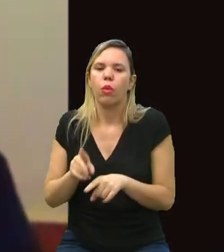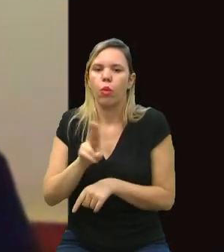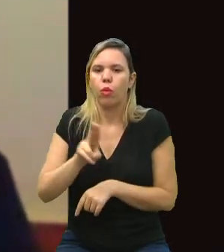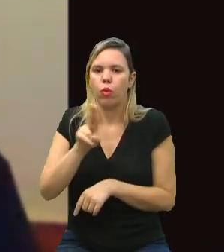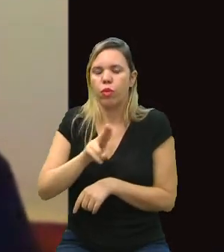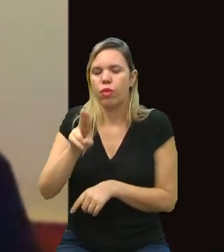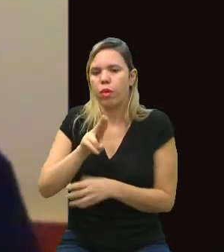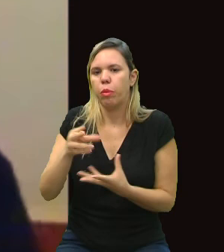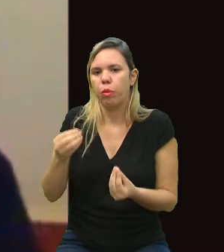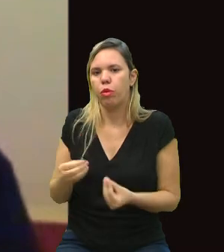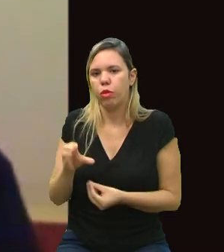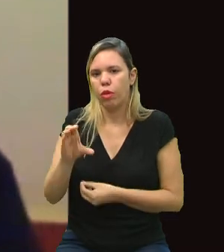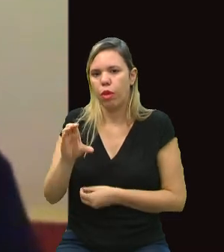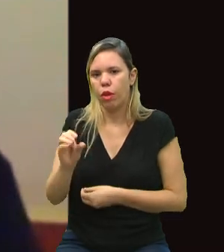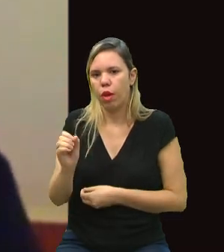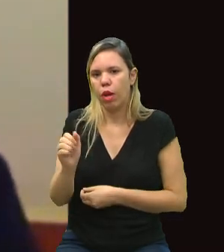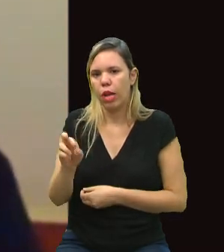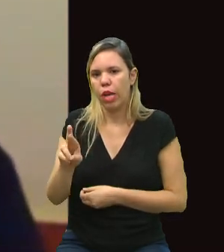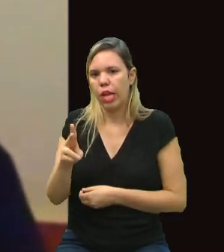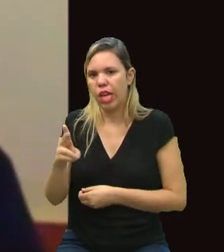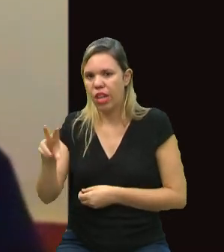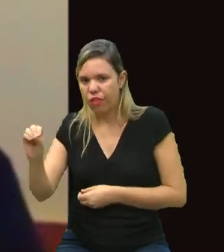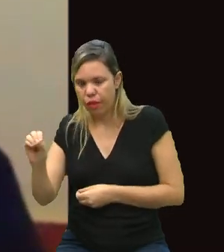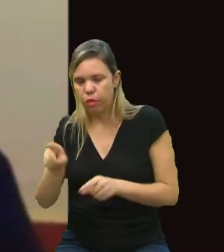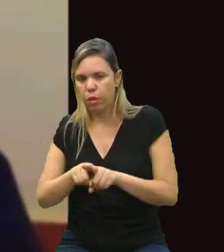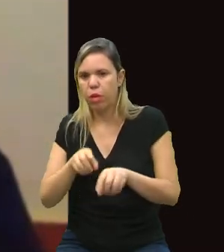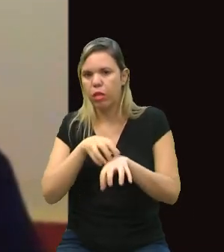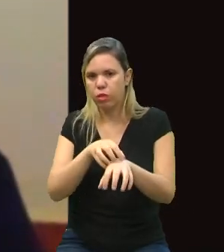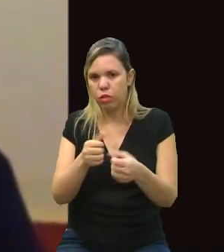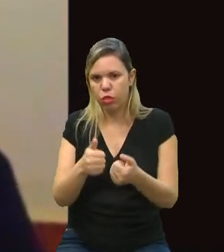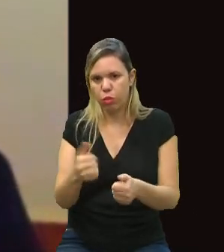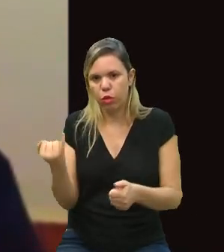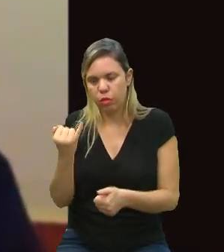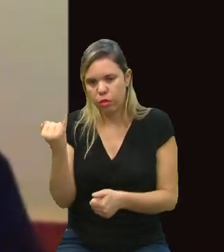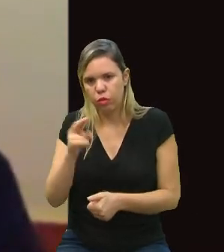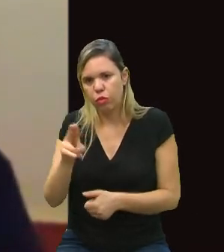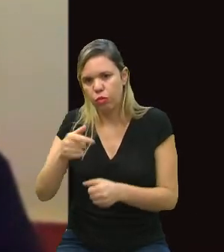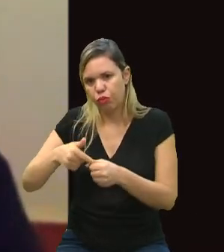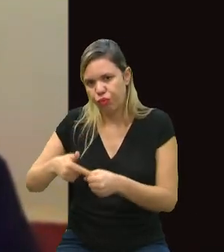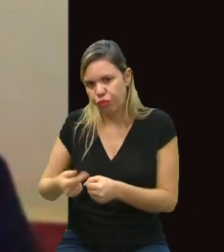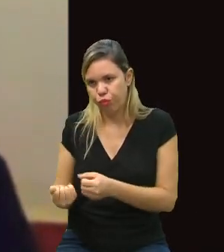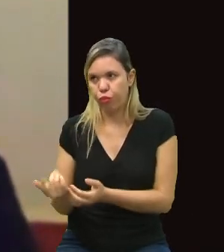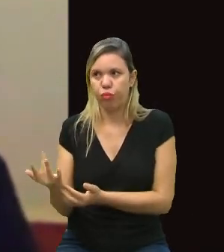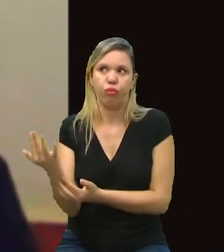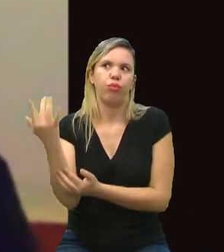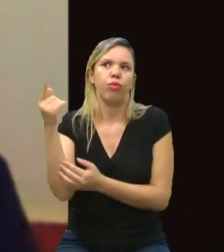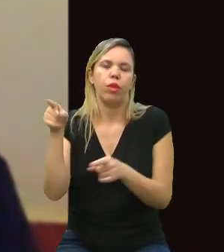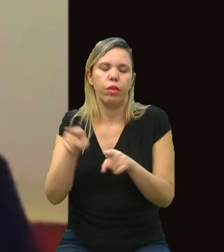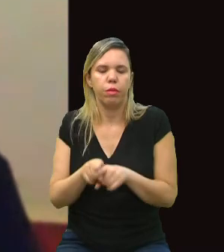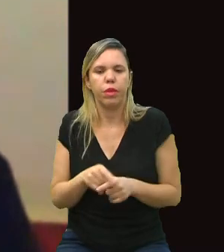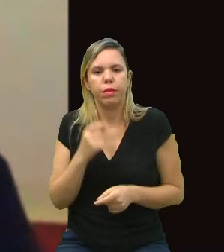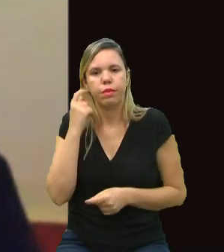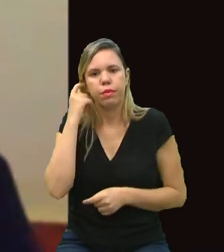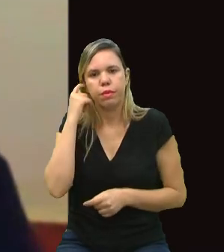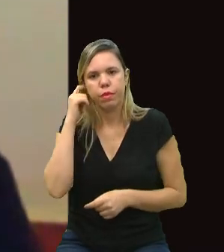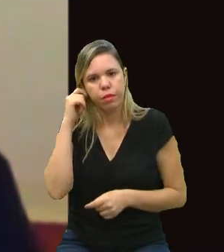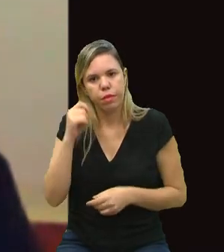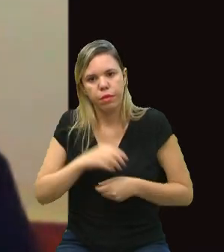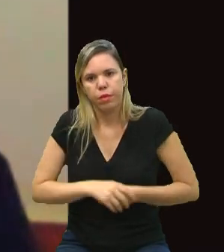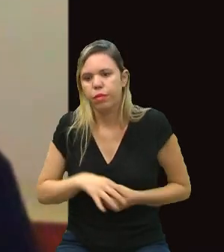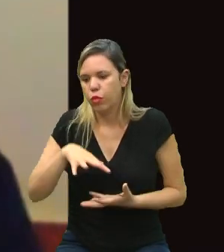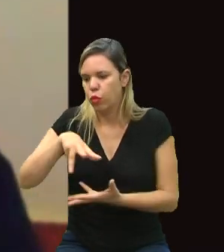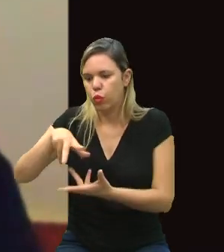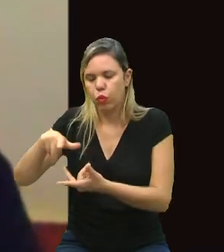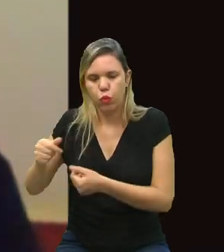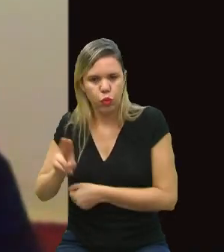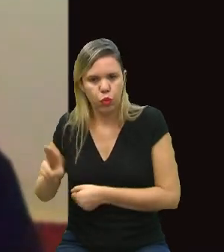também, que consome gasolina. Mas isso é o que no mundo inteiro essa é a maior fonte de emissão, e é um desafio